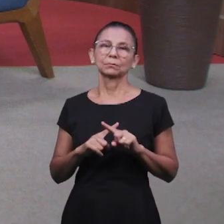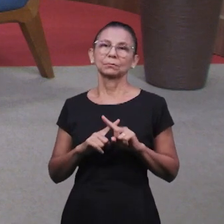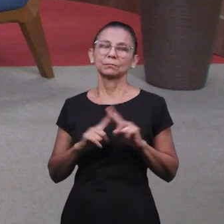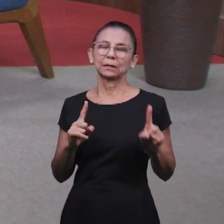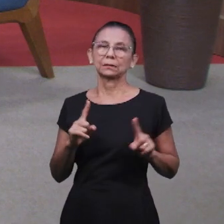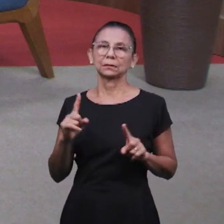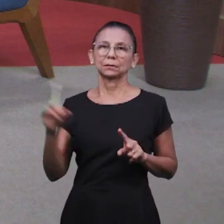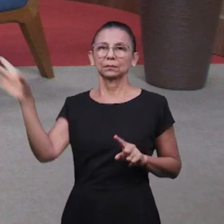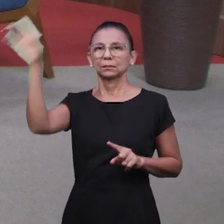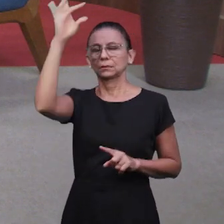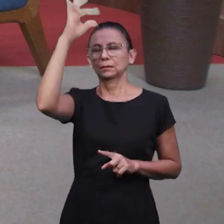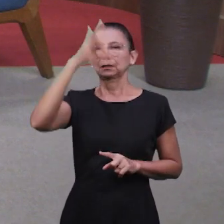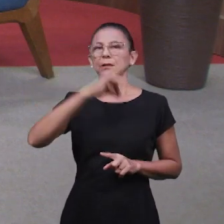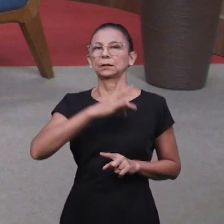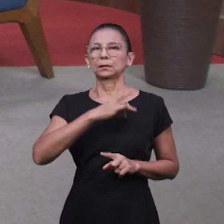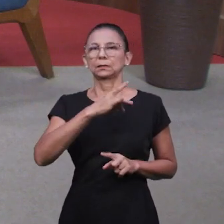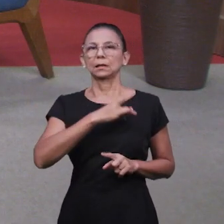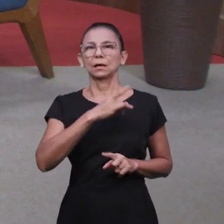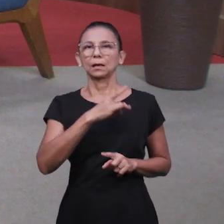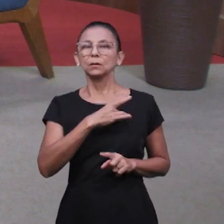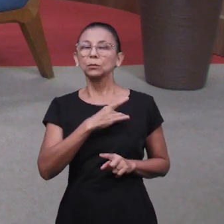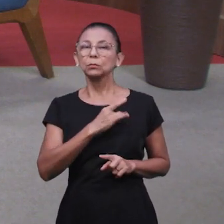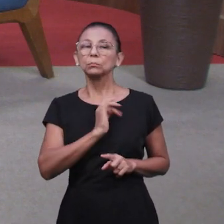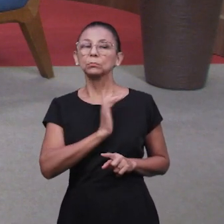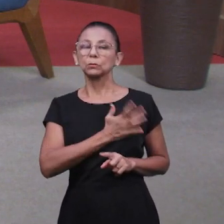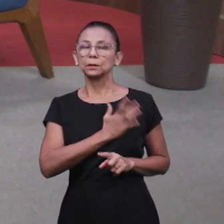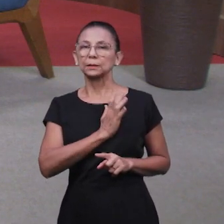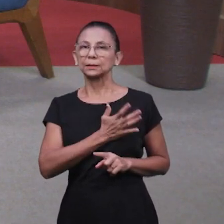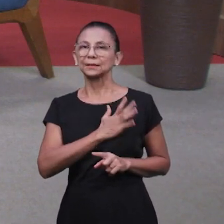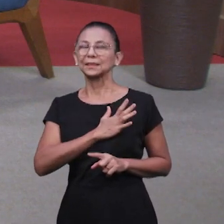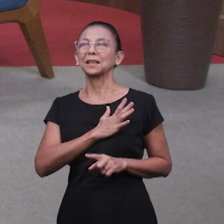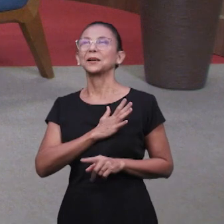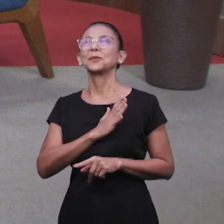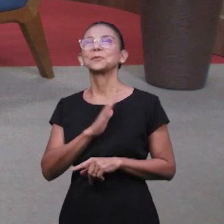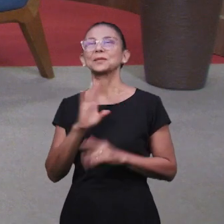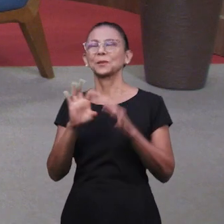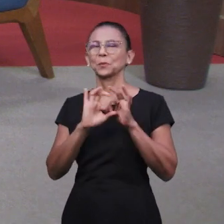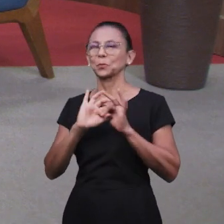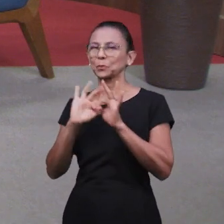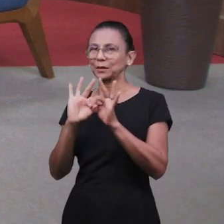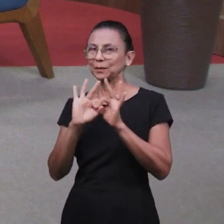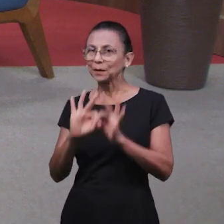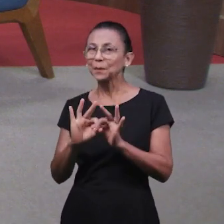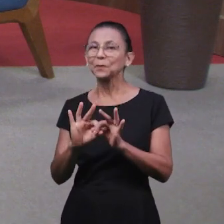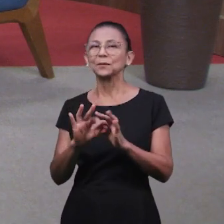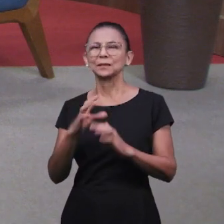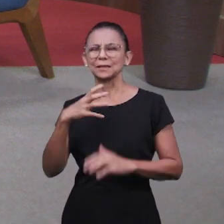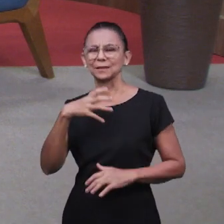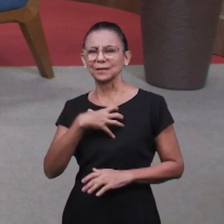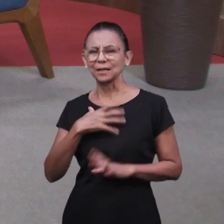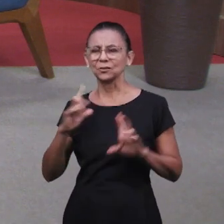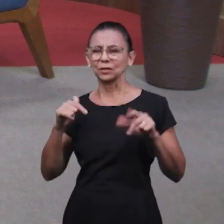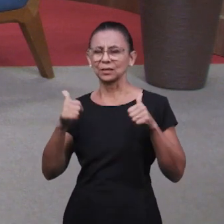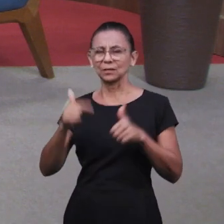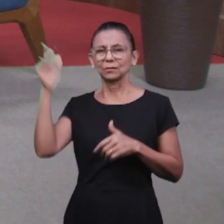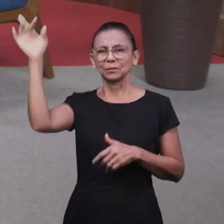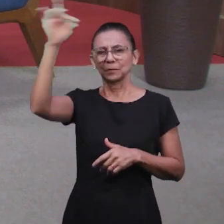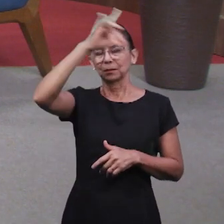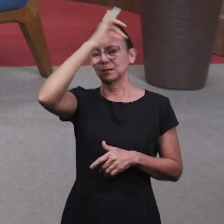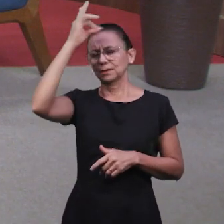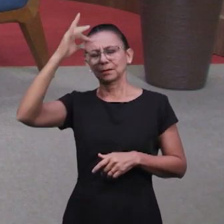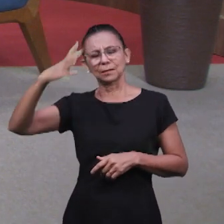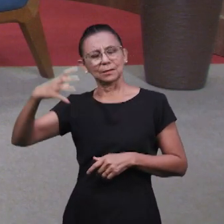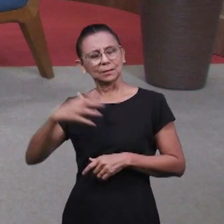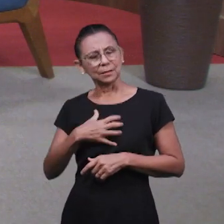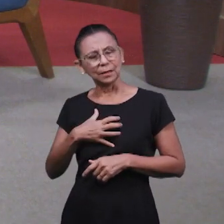Mas quando a sua candeia está acesa, não. A esperança está viva, né? Você sente o calor, a operação do Espírito